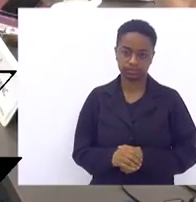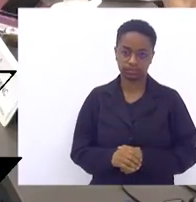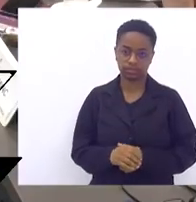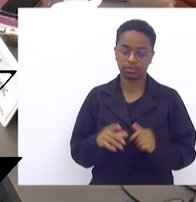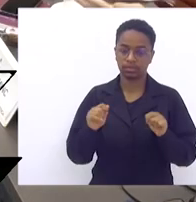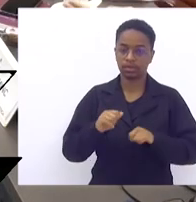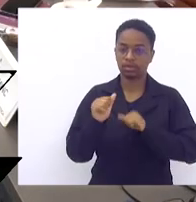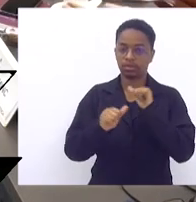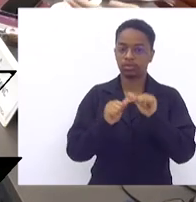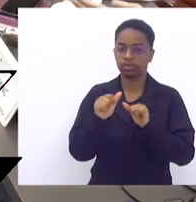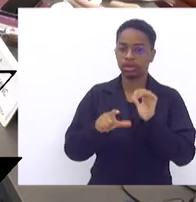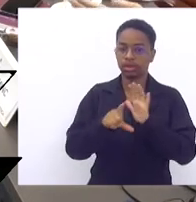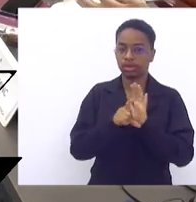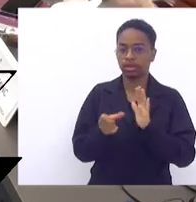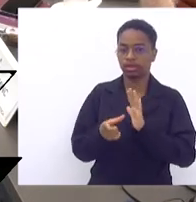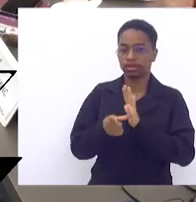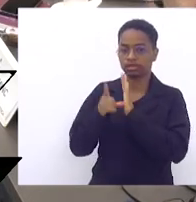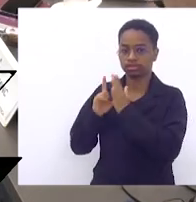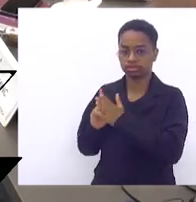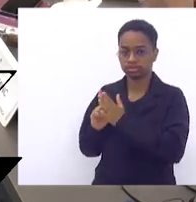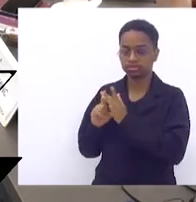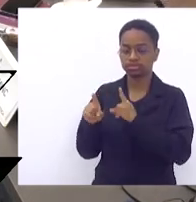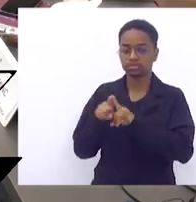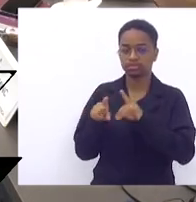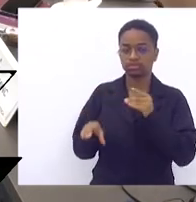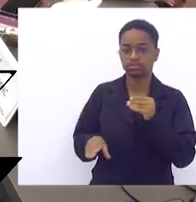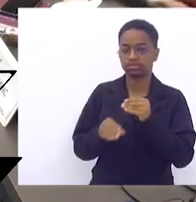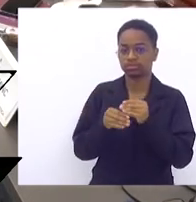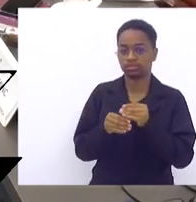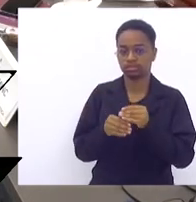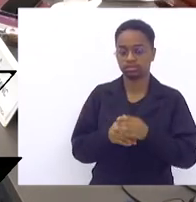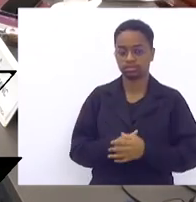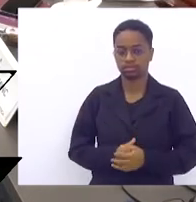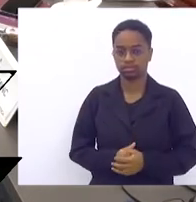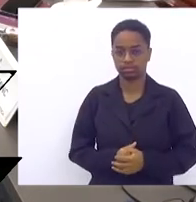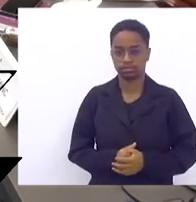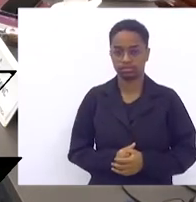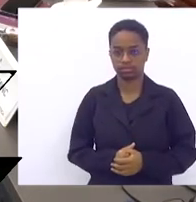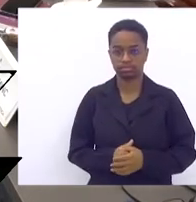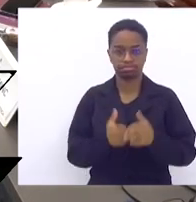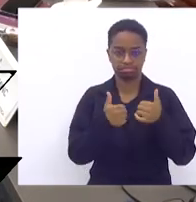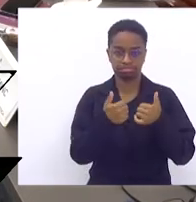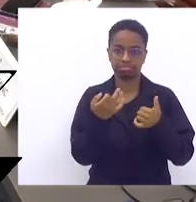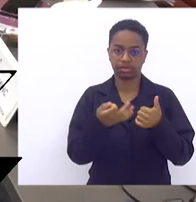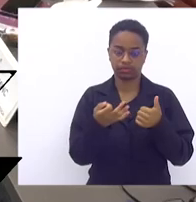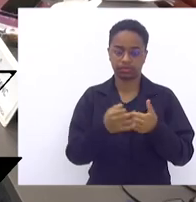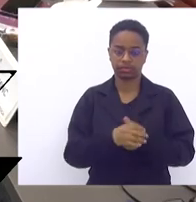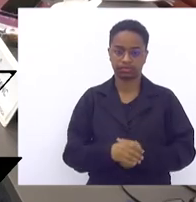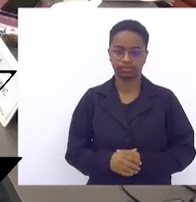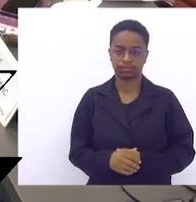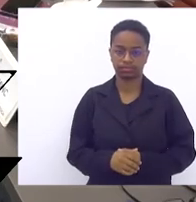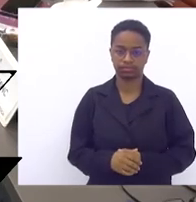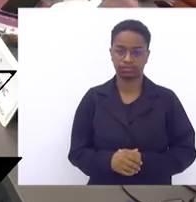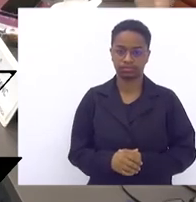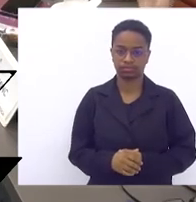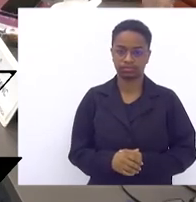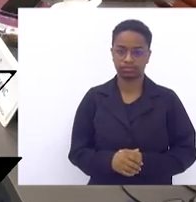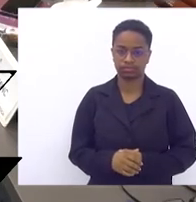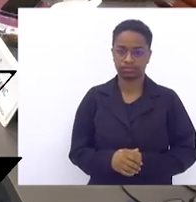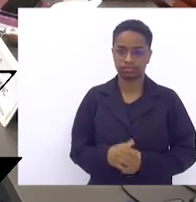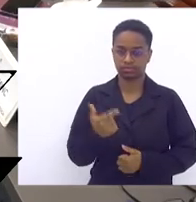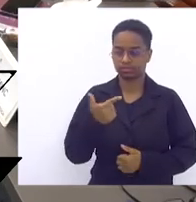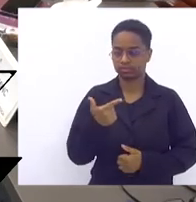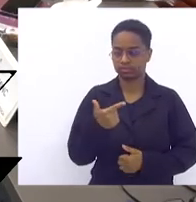lei anterior. Para alterar a lei anterior. Acrescentando o que couber. Perfeito. É a segunda vista do projeto. Né? Segunda vista do